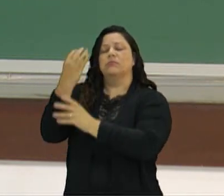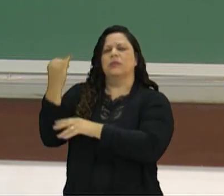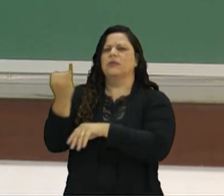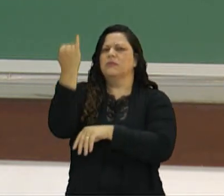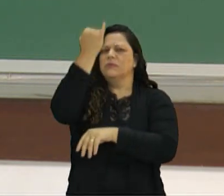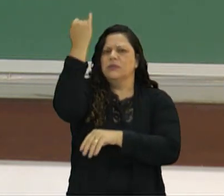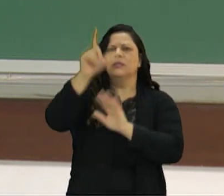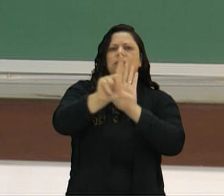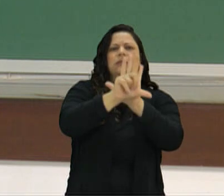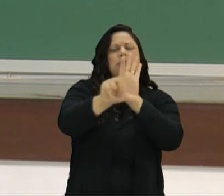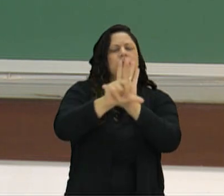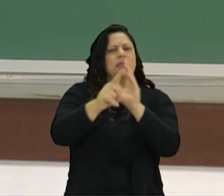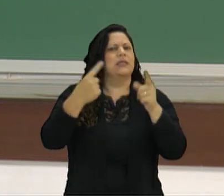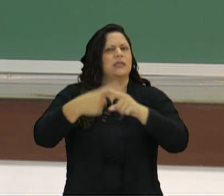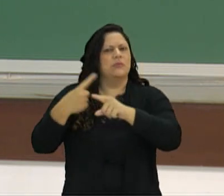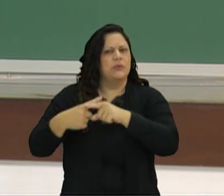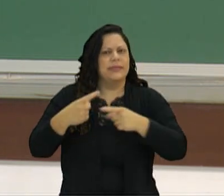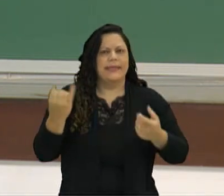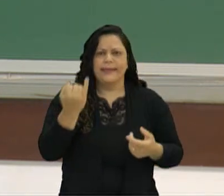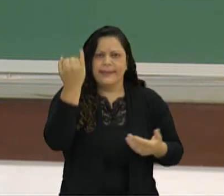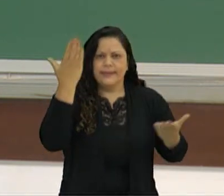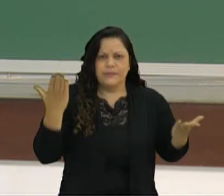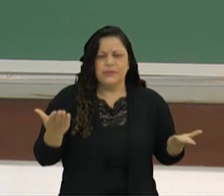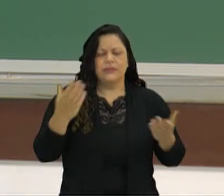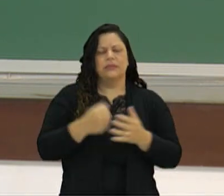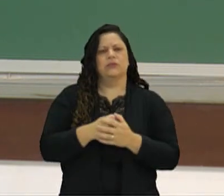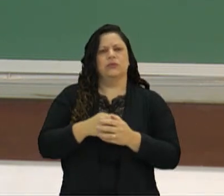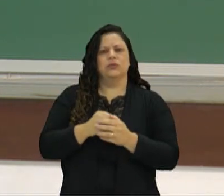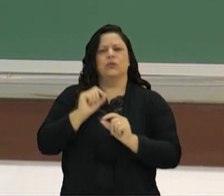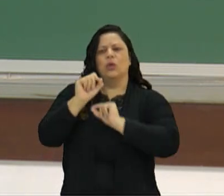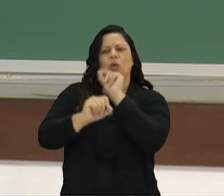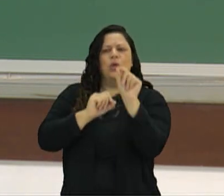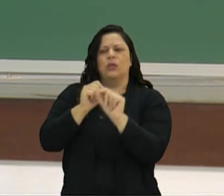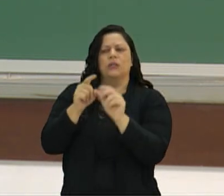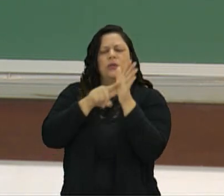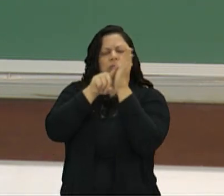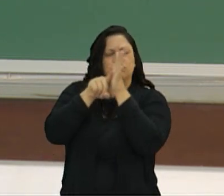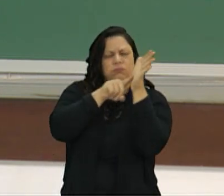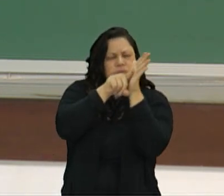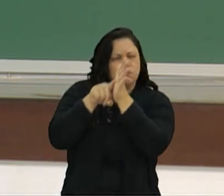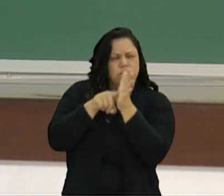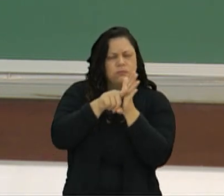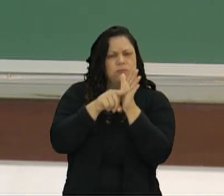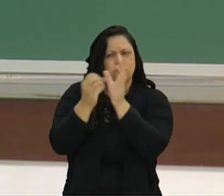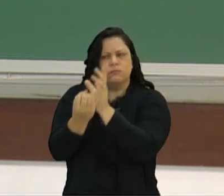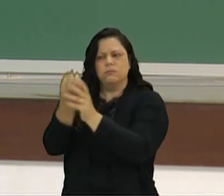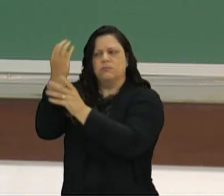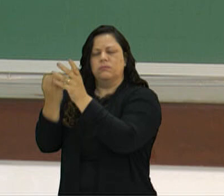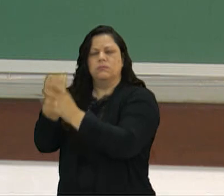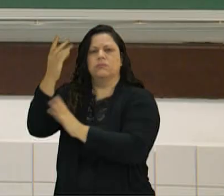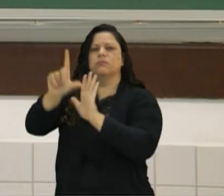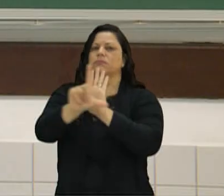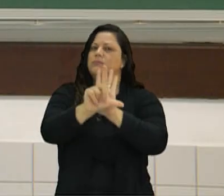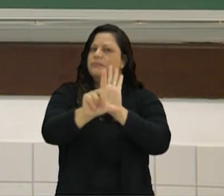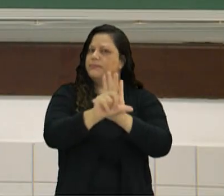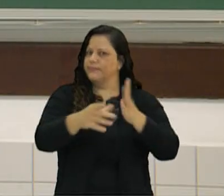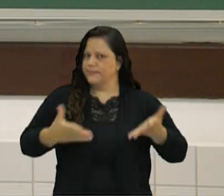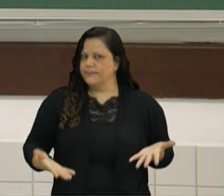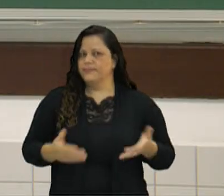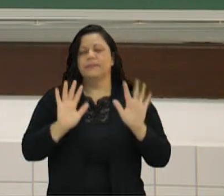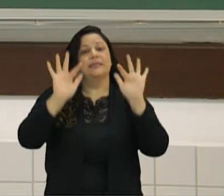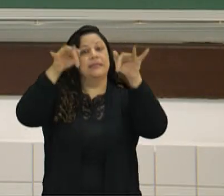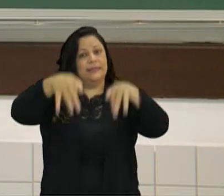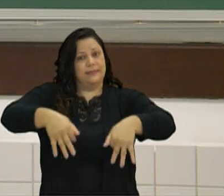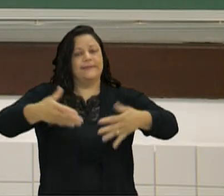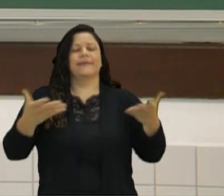que é necessário a gente ter um critério científico para a formulação das leis. E assim a gente